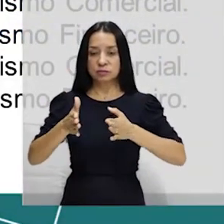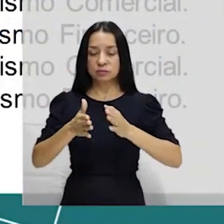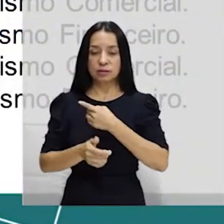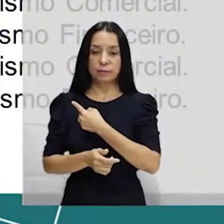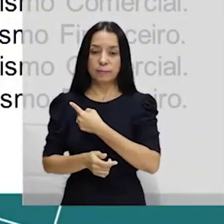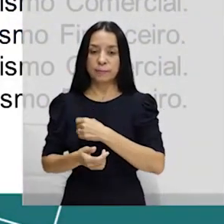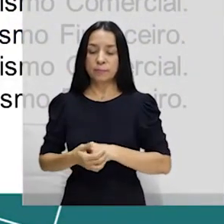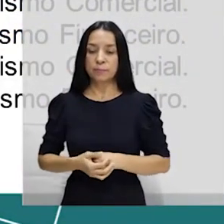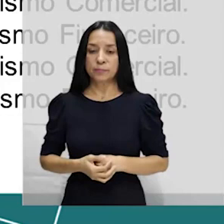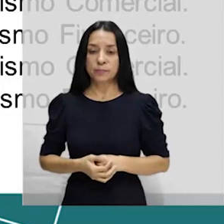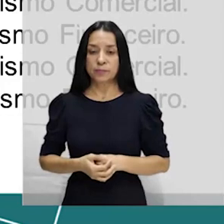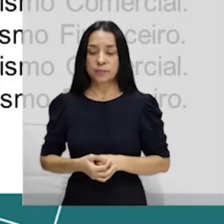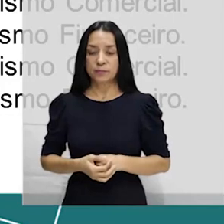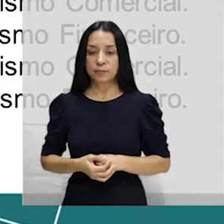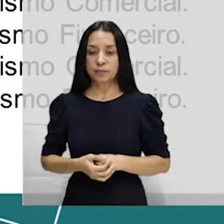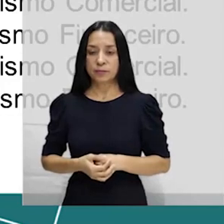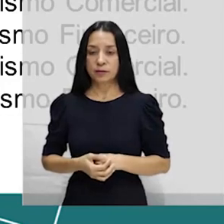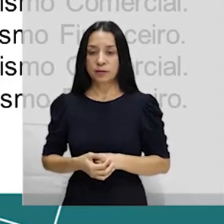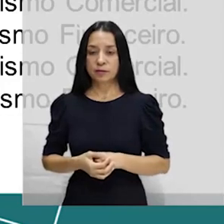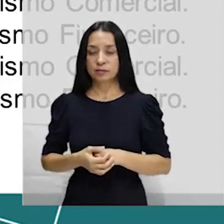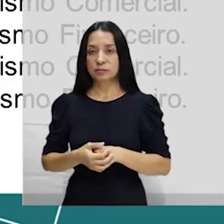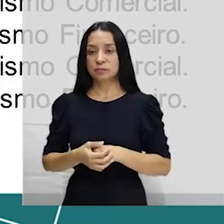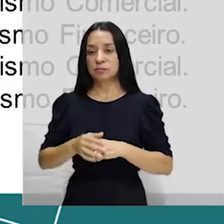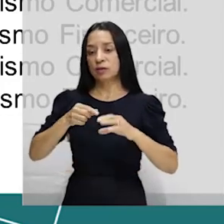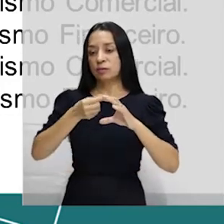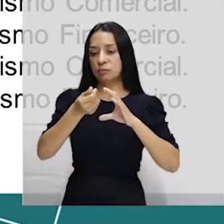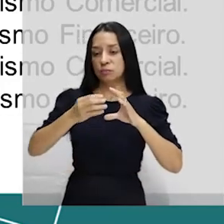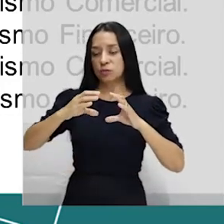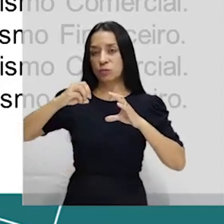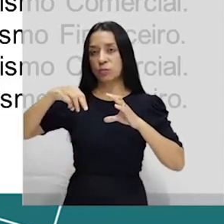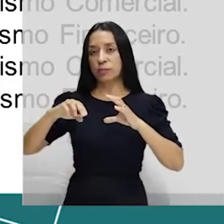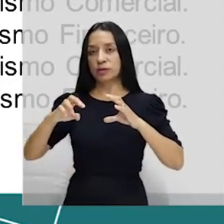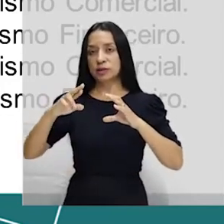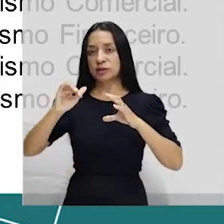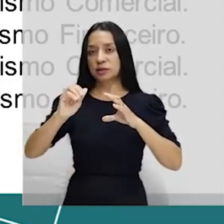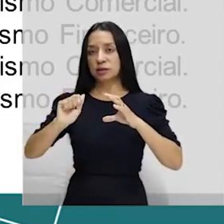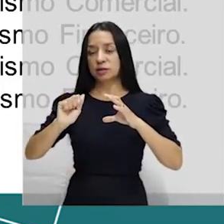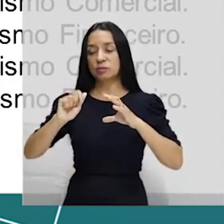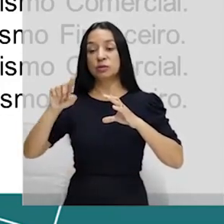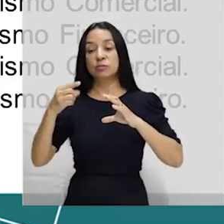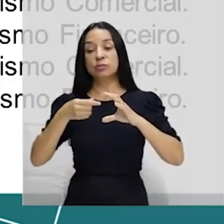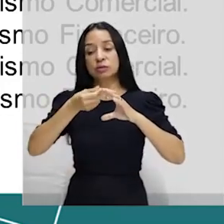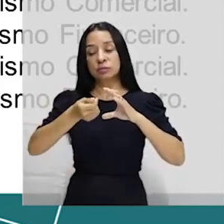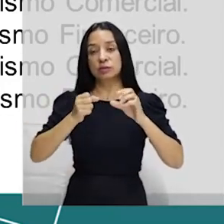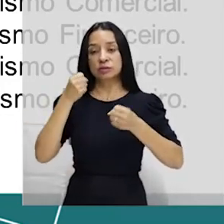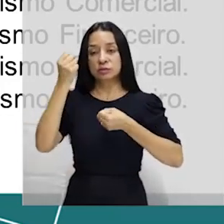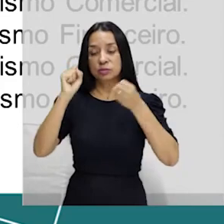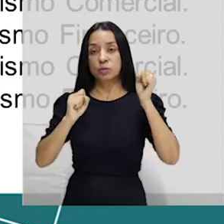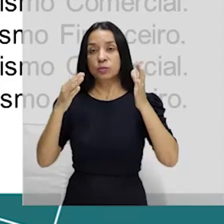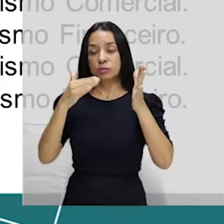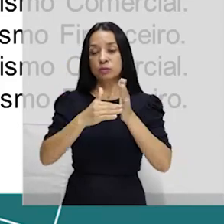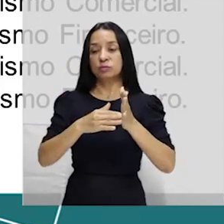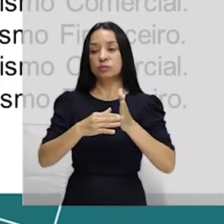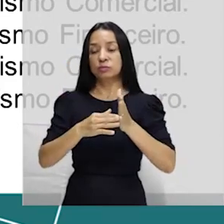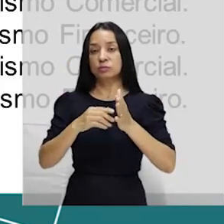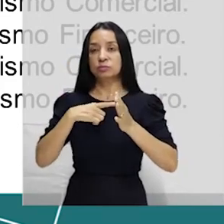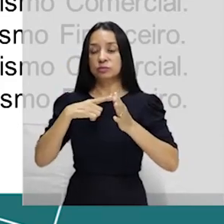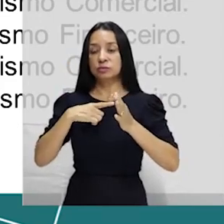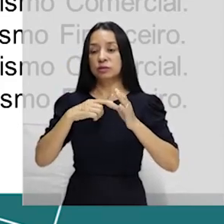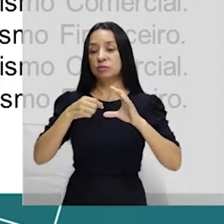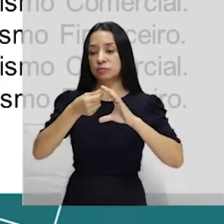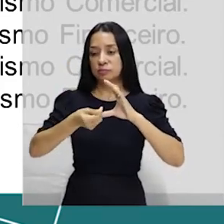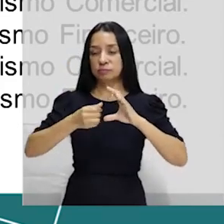aí após, né, a crise de 29, onde o Estado vai ser o principal elemento da economia, tá certo? Ali fazendo a